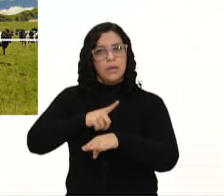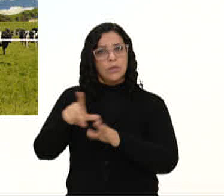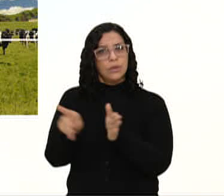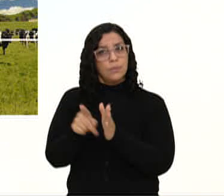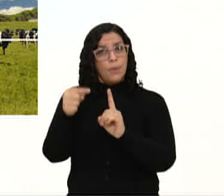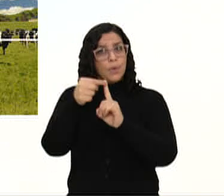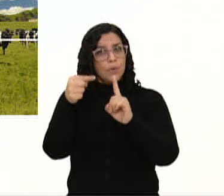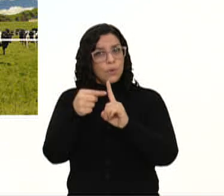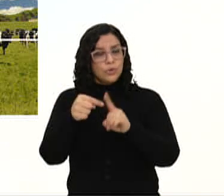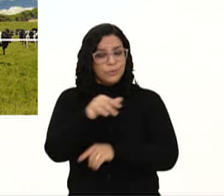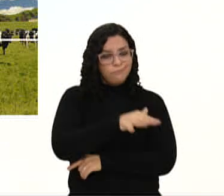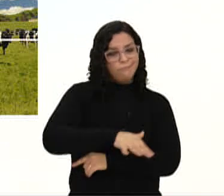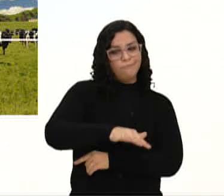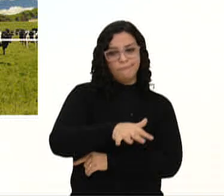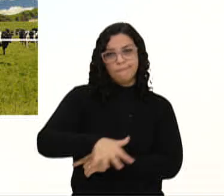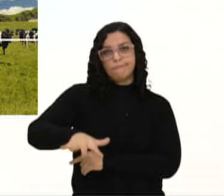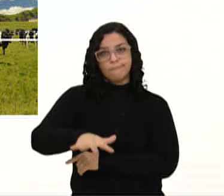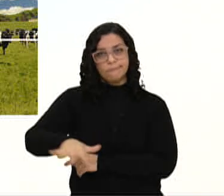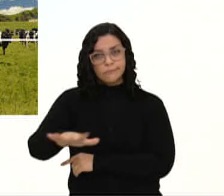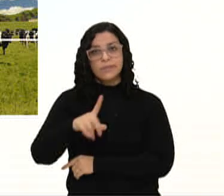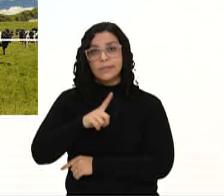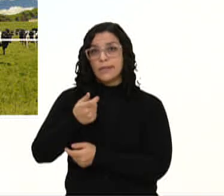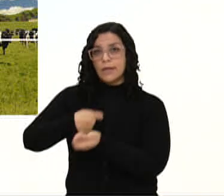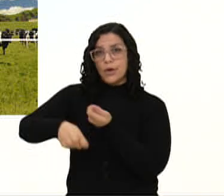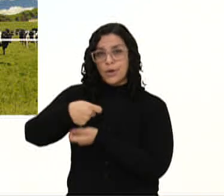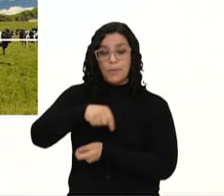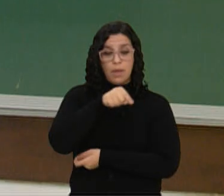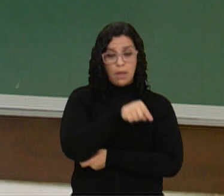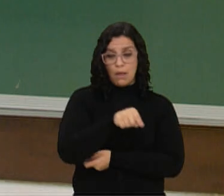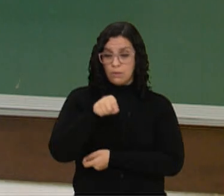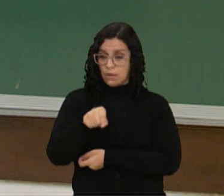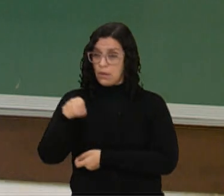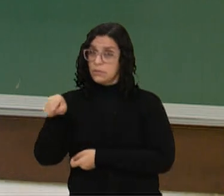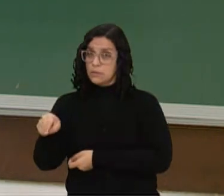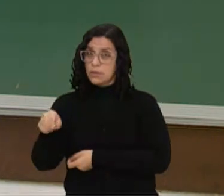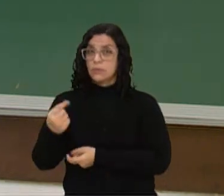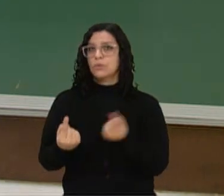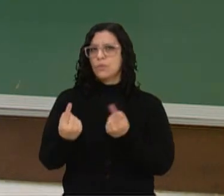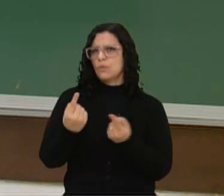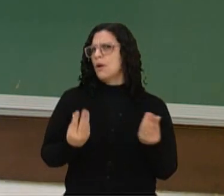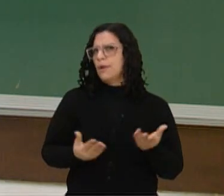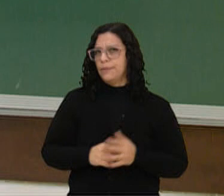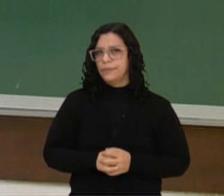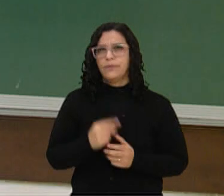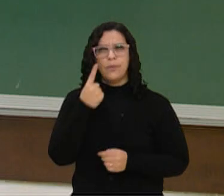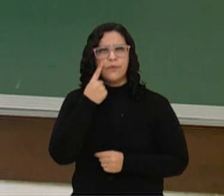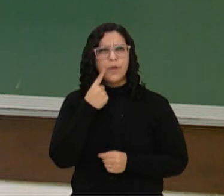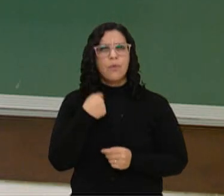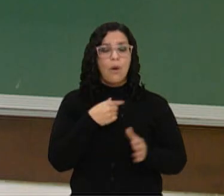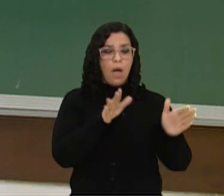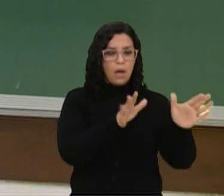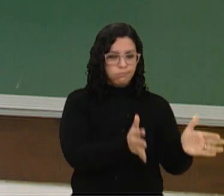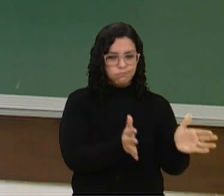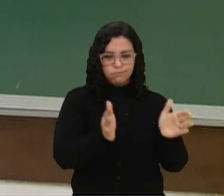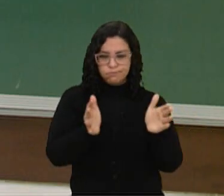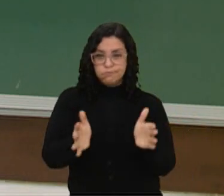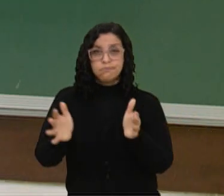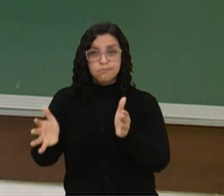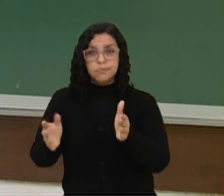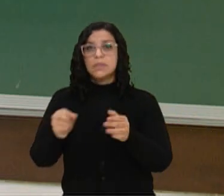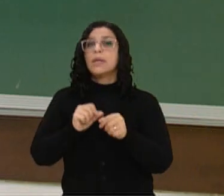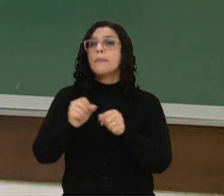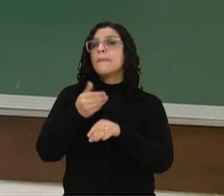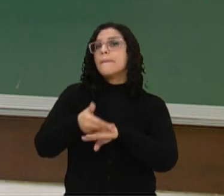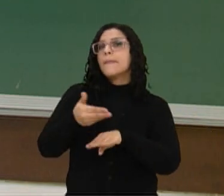dos tipos de atividades está ou em um setor ou em outro setor. Então, vamos ver lá quais são eles e que atividades